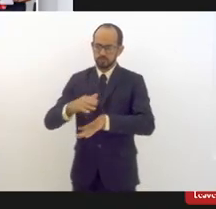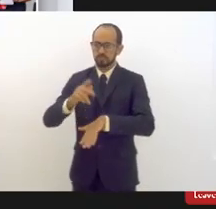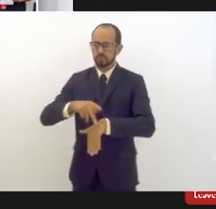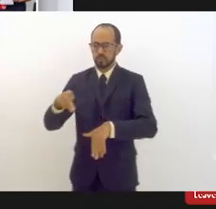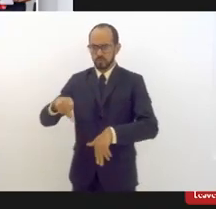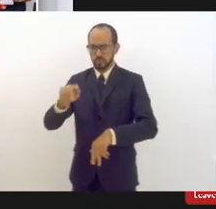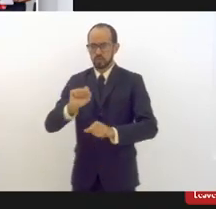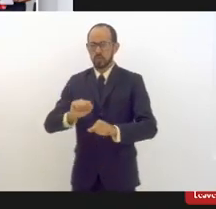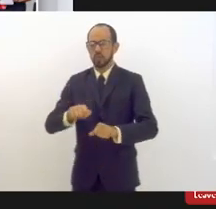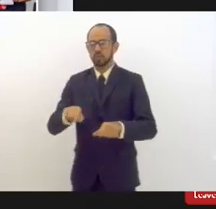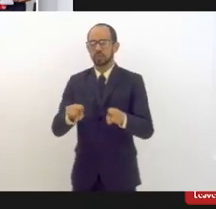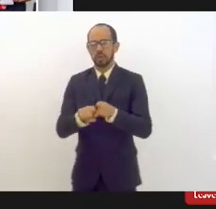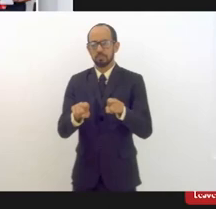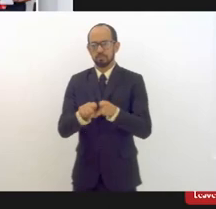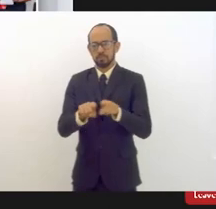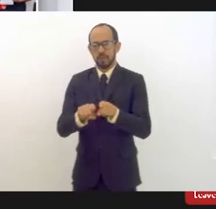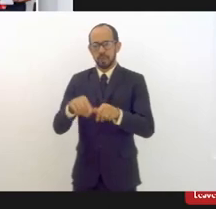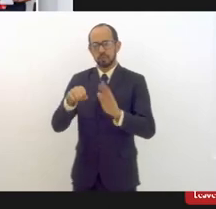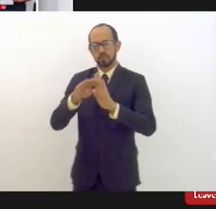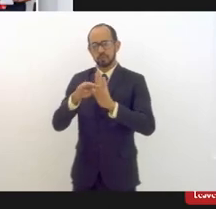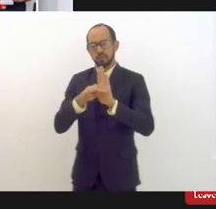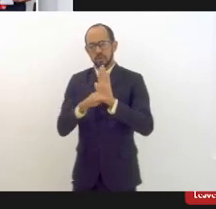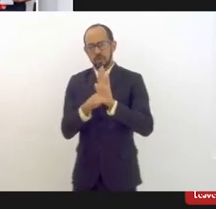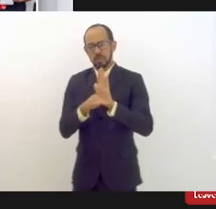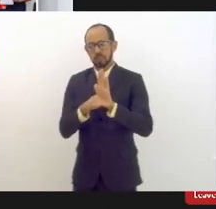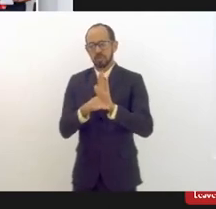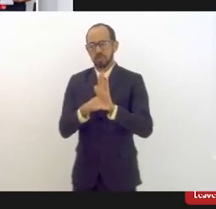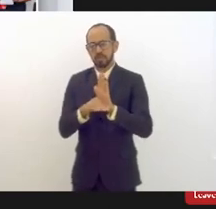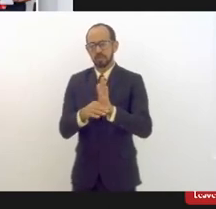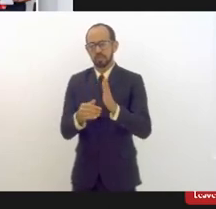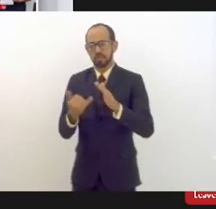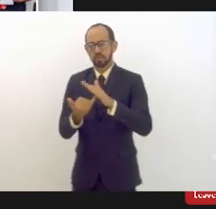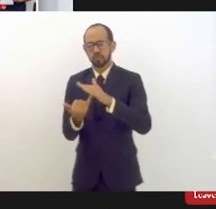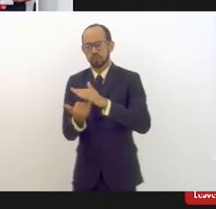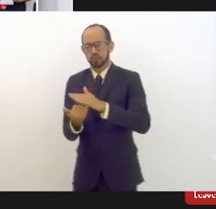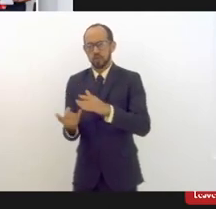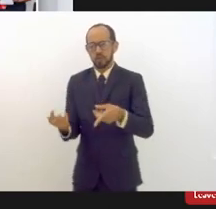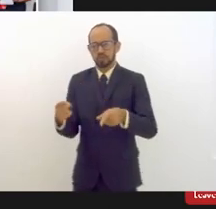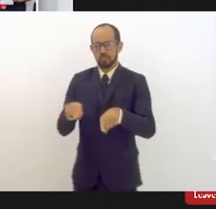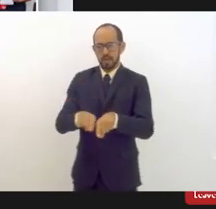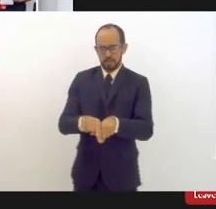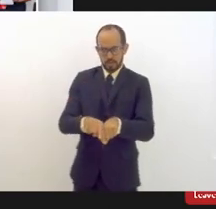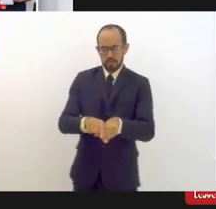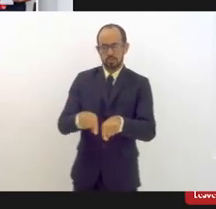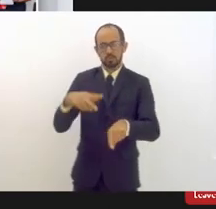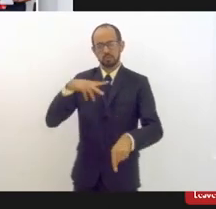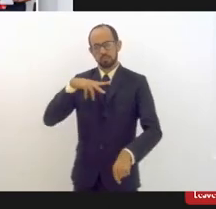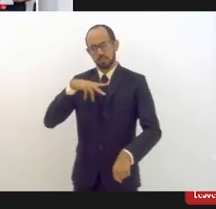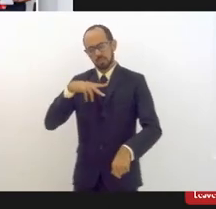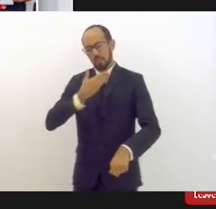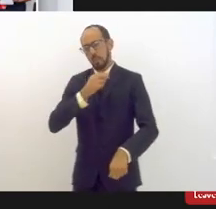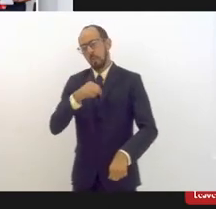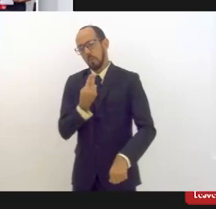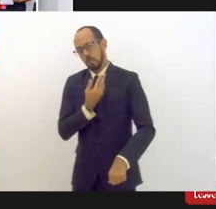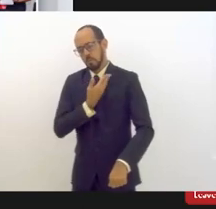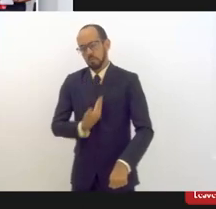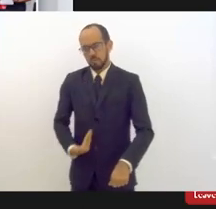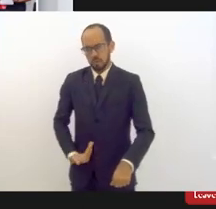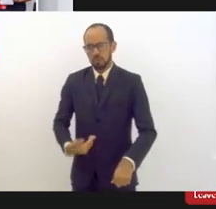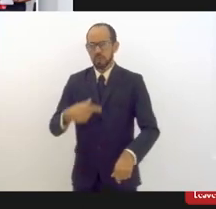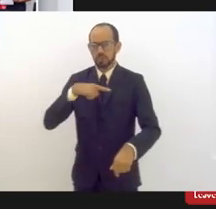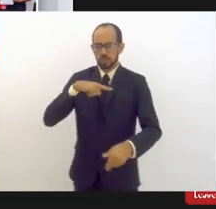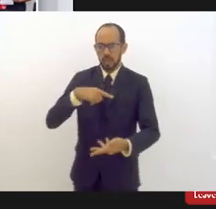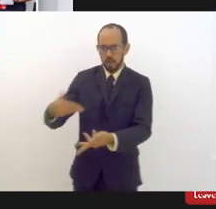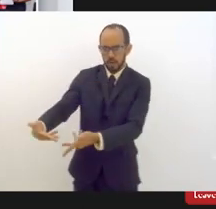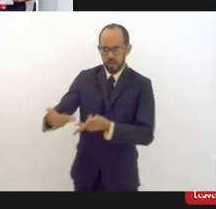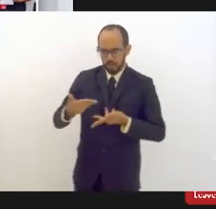né? Assim como os programas com instituições parceiras, sejam públicas ou privadas, que tenham aí também um